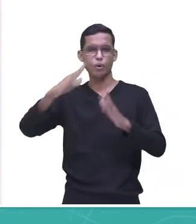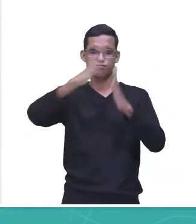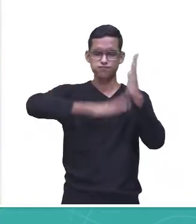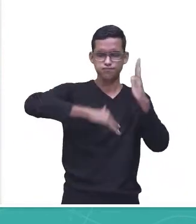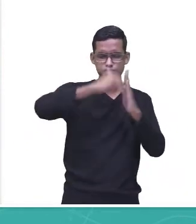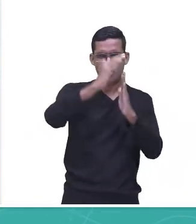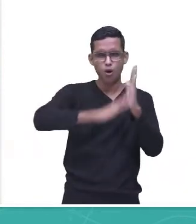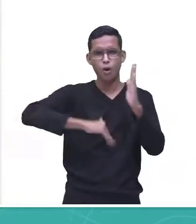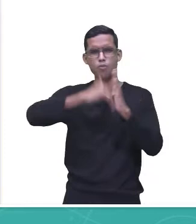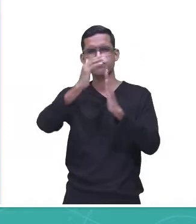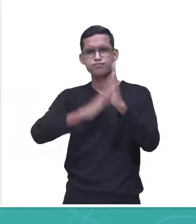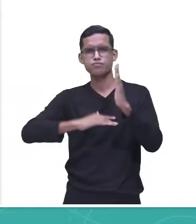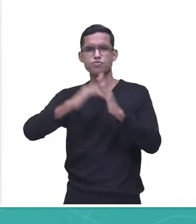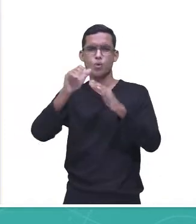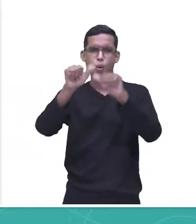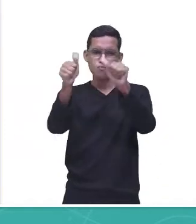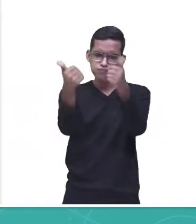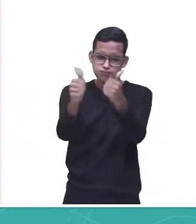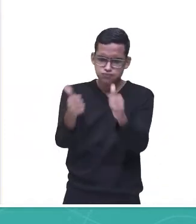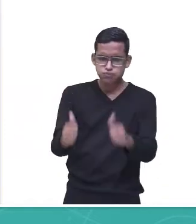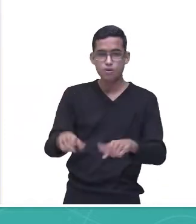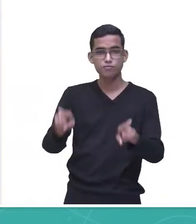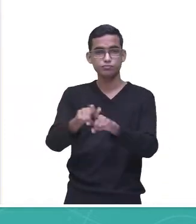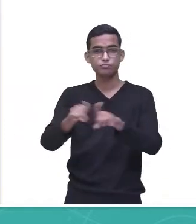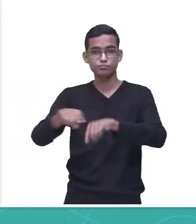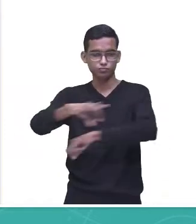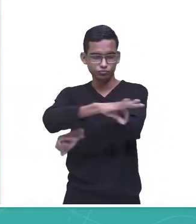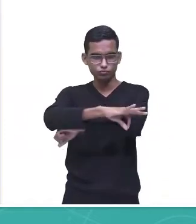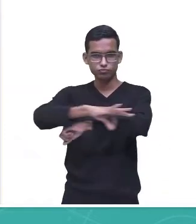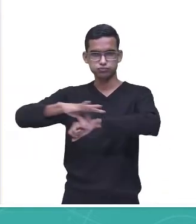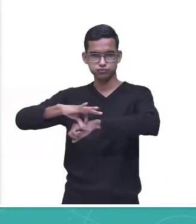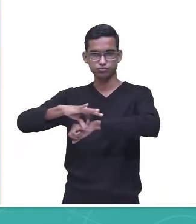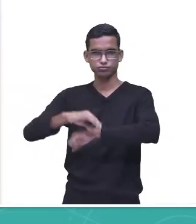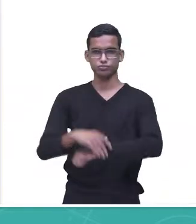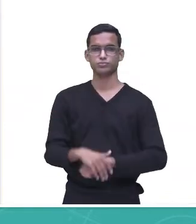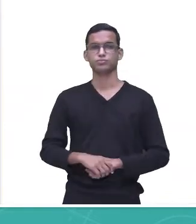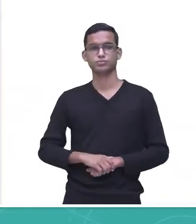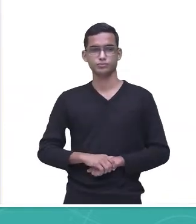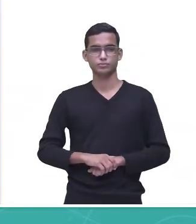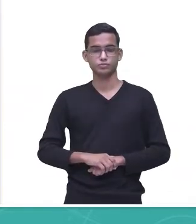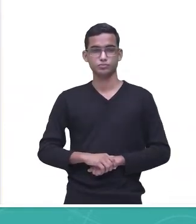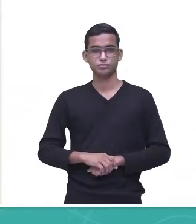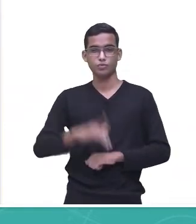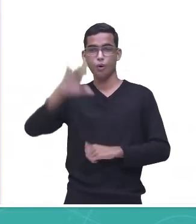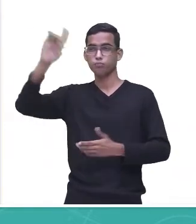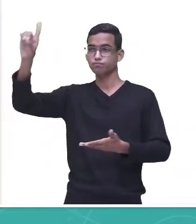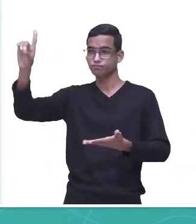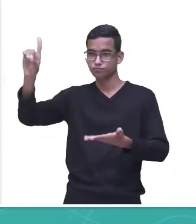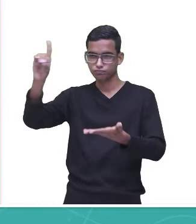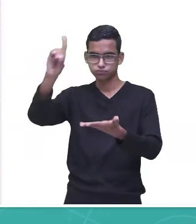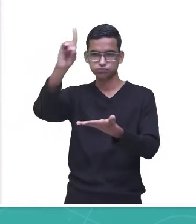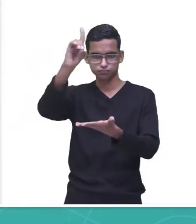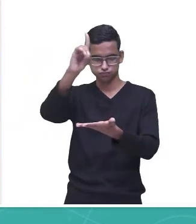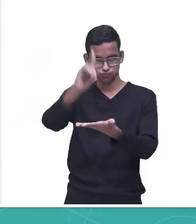as manifestações artísticas. Bem, o teocentrismo,